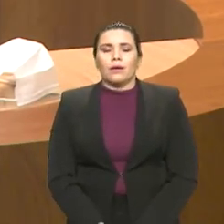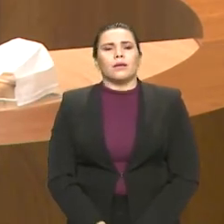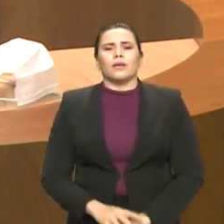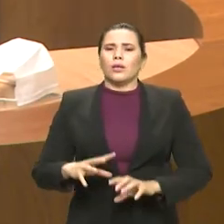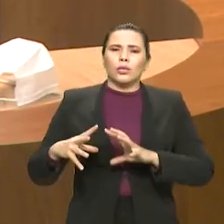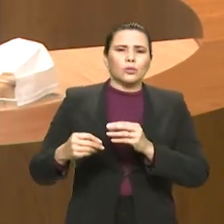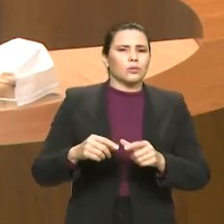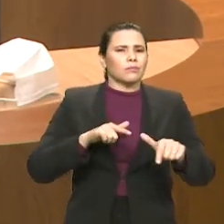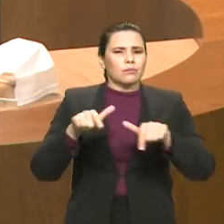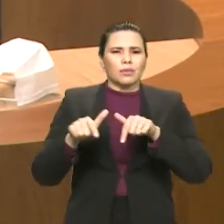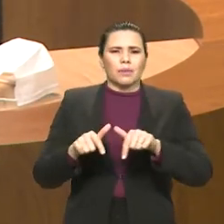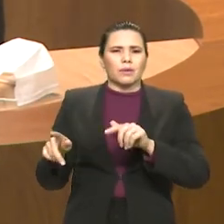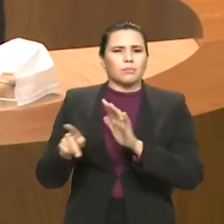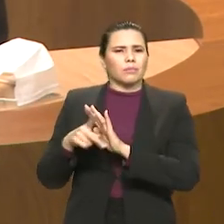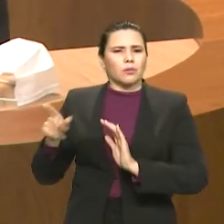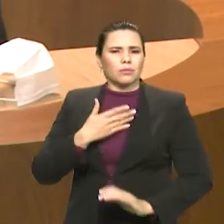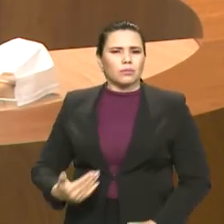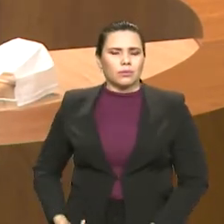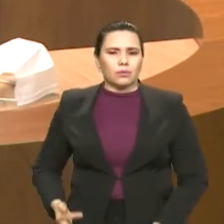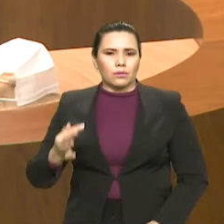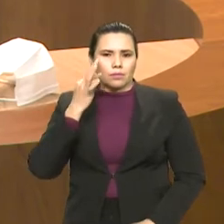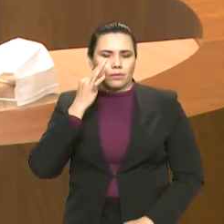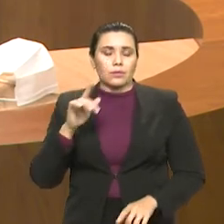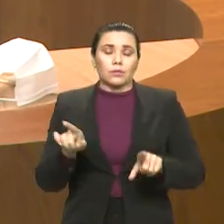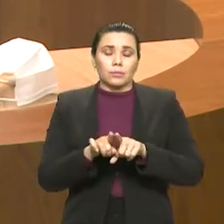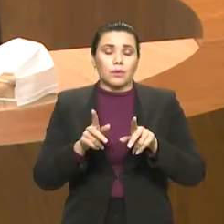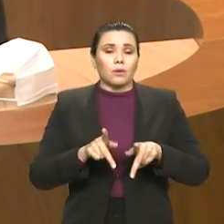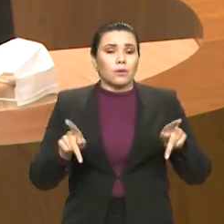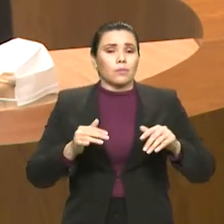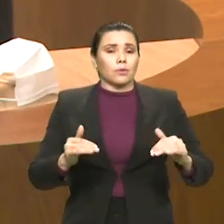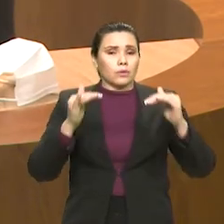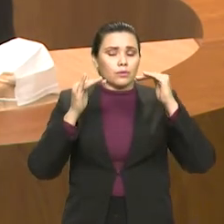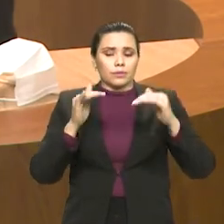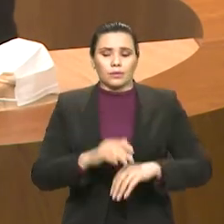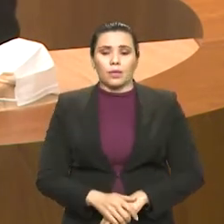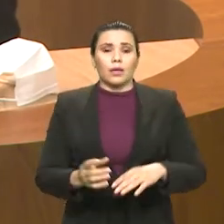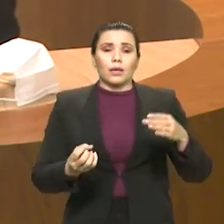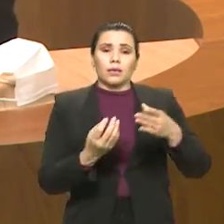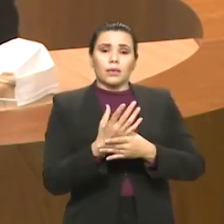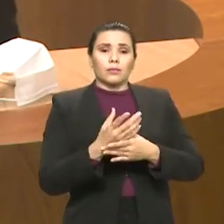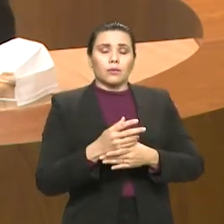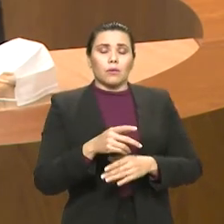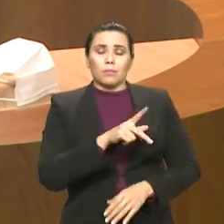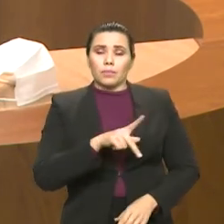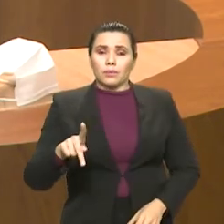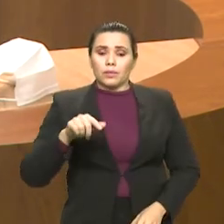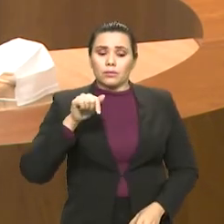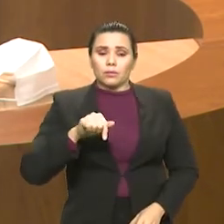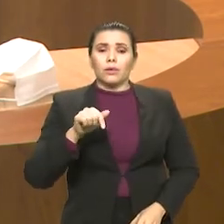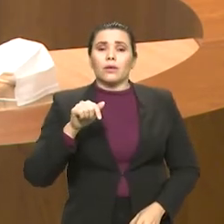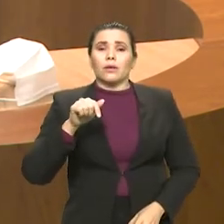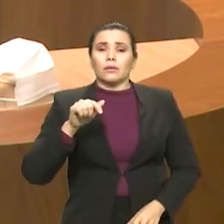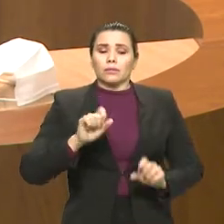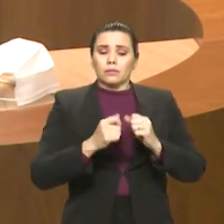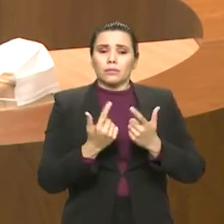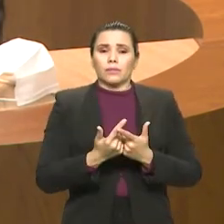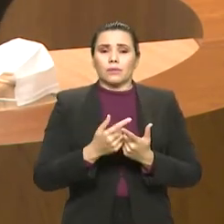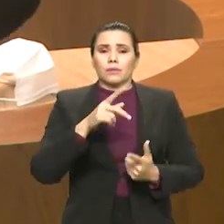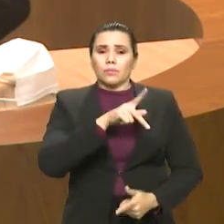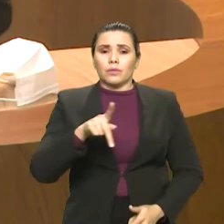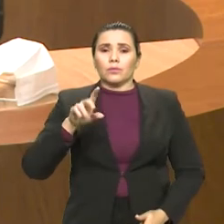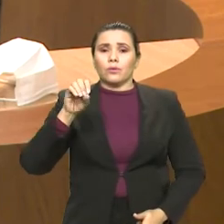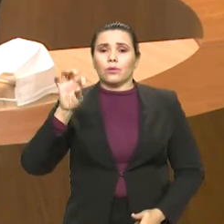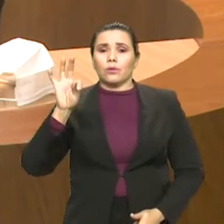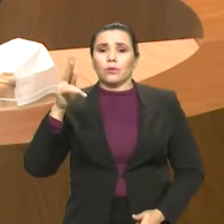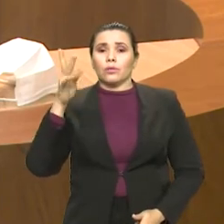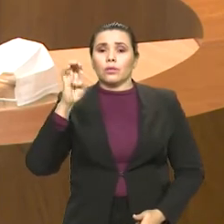todas, somadas à Procuradoria da Mulher, criada pelo nosso presidente Otelino nessa casa, fortalecem o nosso trabalho,